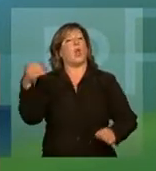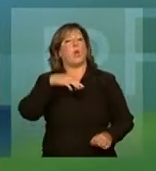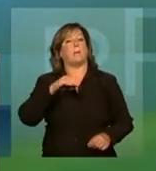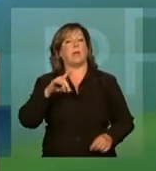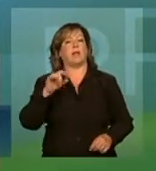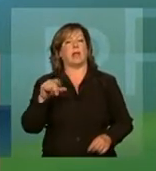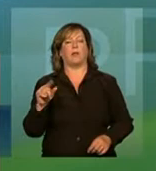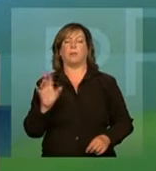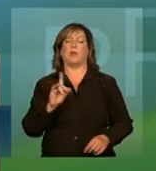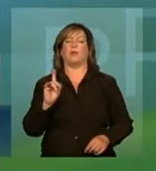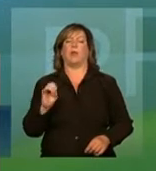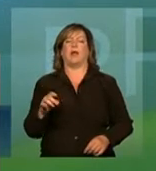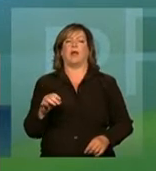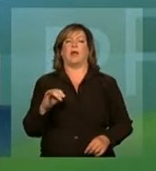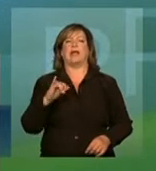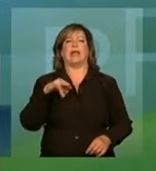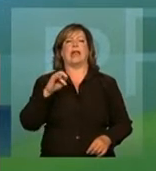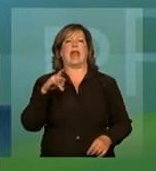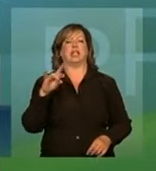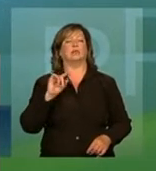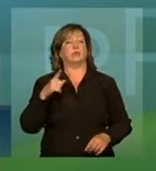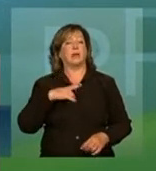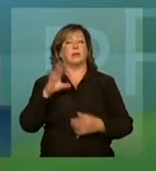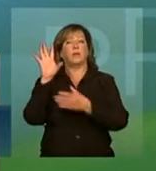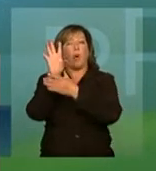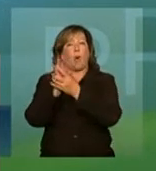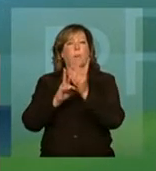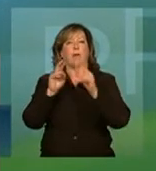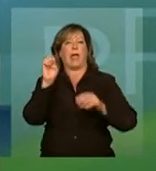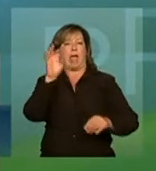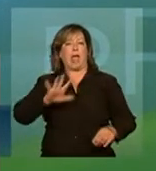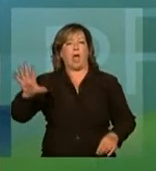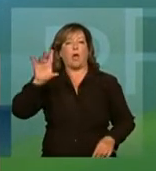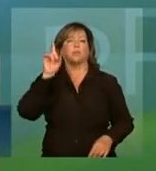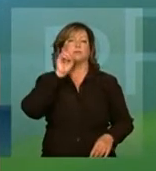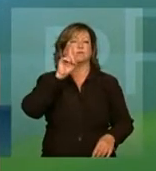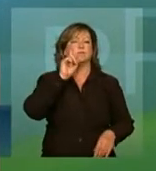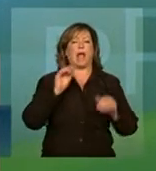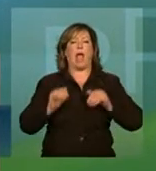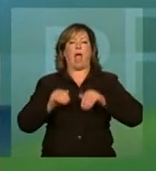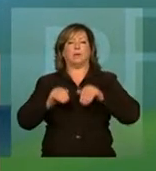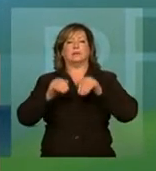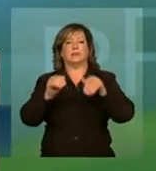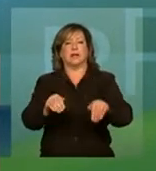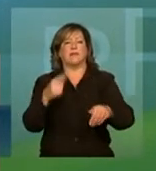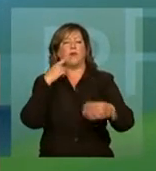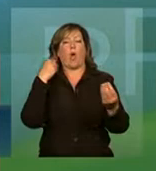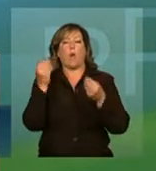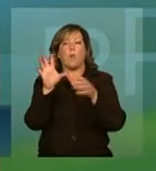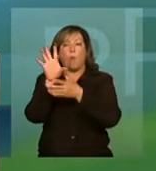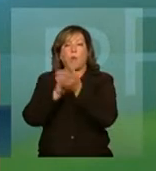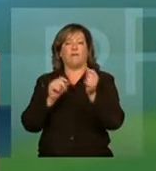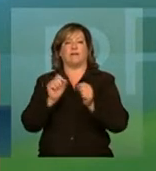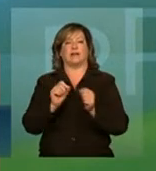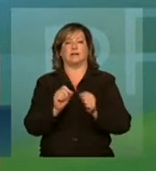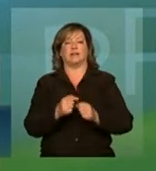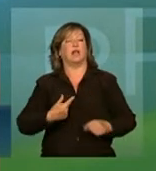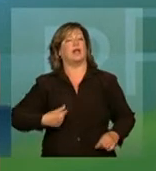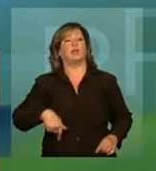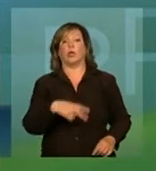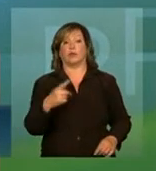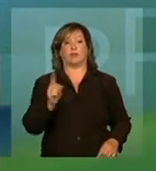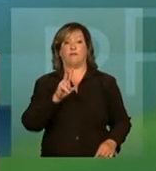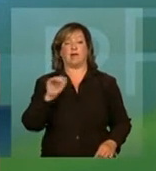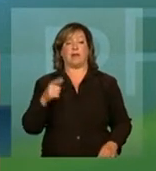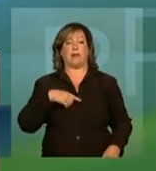Fomos buscar nos países da Europa, na Austrália, nos Estados Unidos, referência para a sua concepção. Não teremos mais um